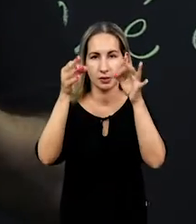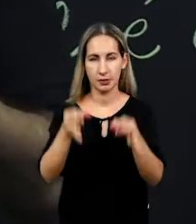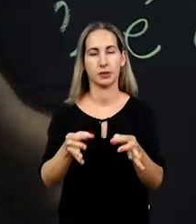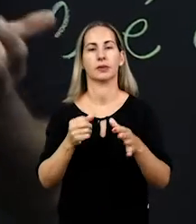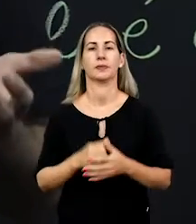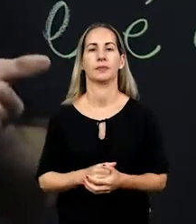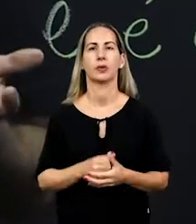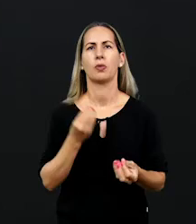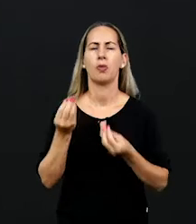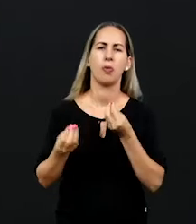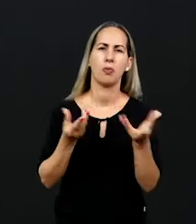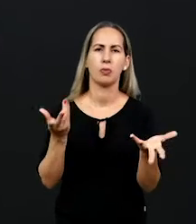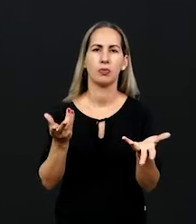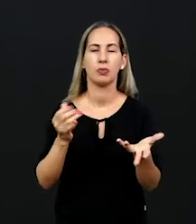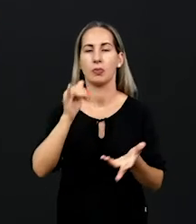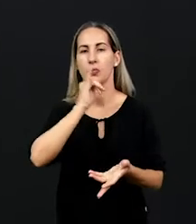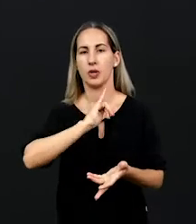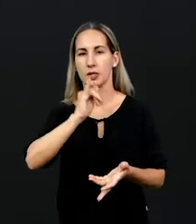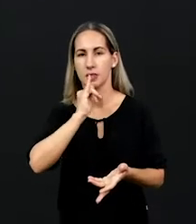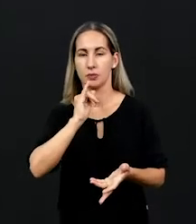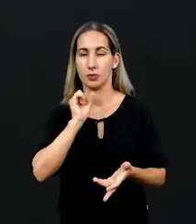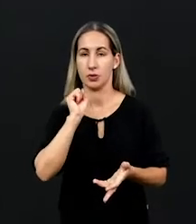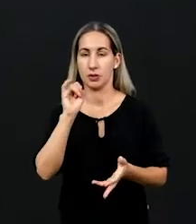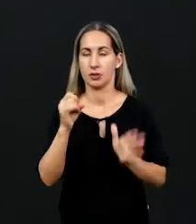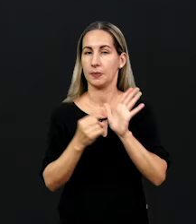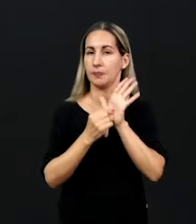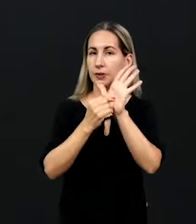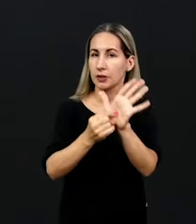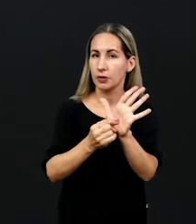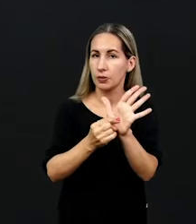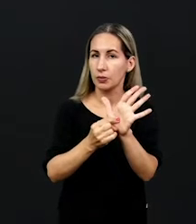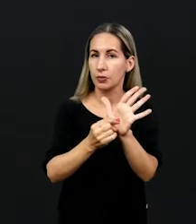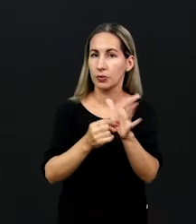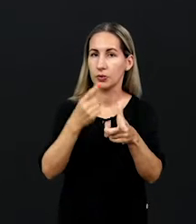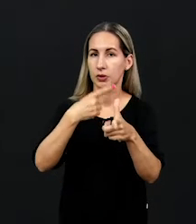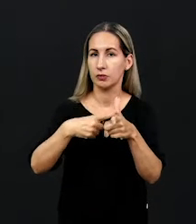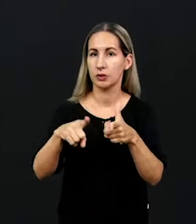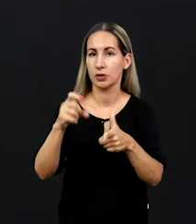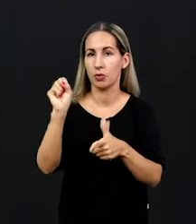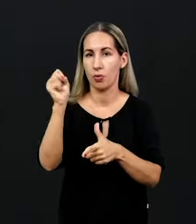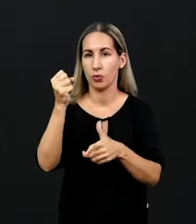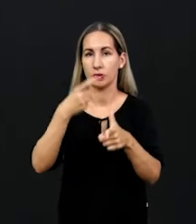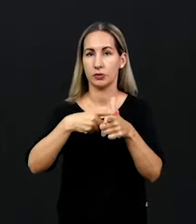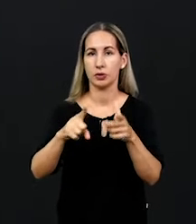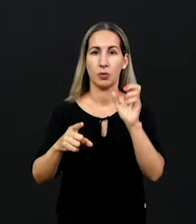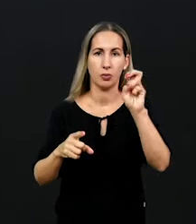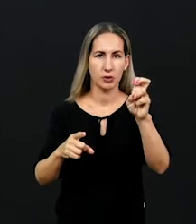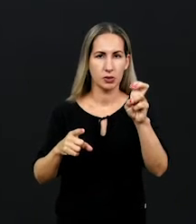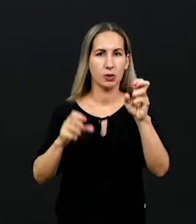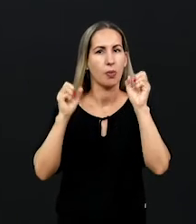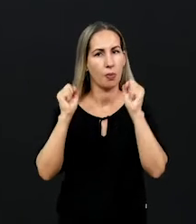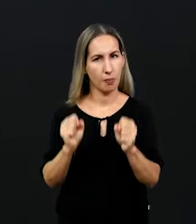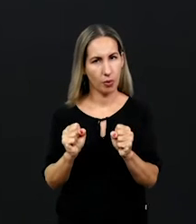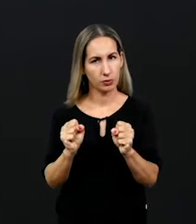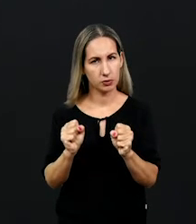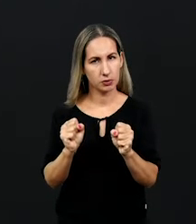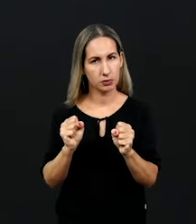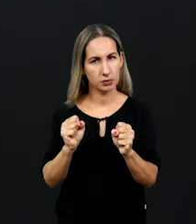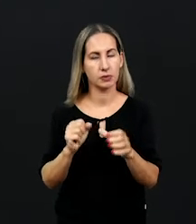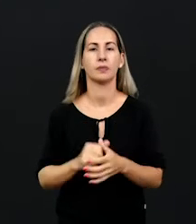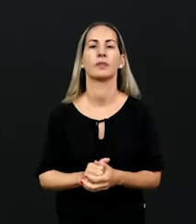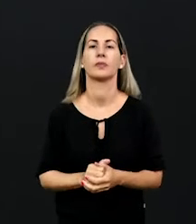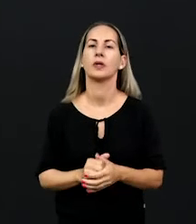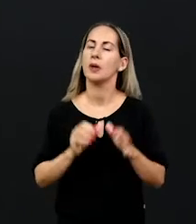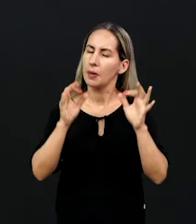exata. Como assim, por exemplo? Supondo que eu vou dividir 8 por 5. É possível dividir 8 por 5?